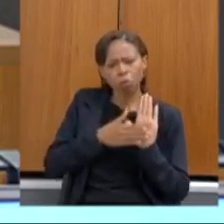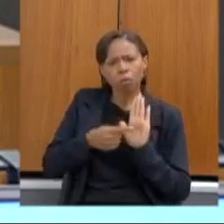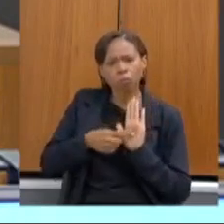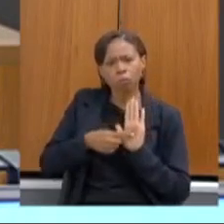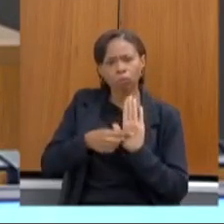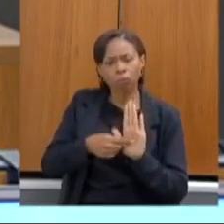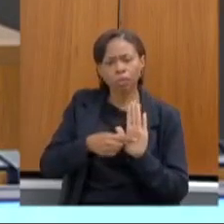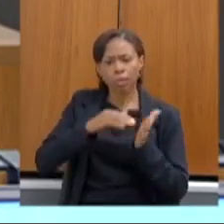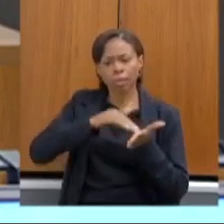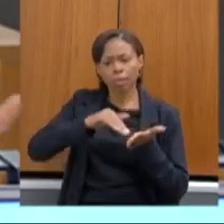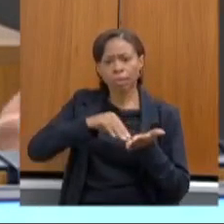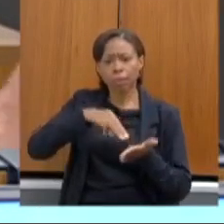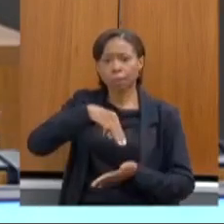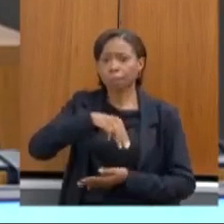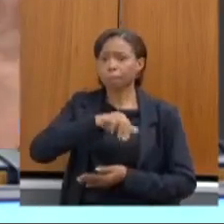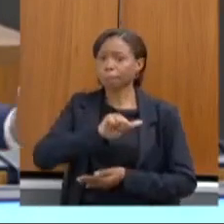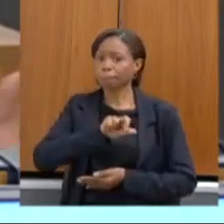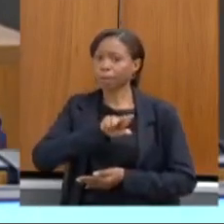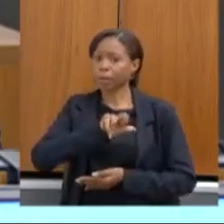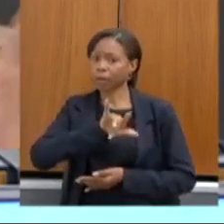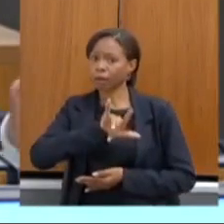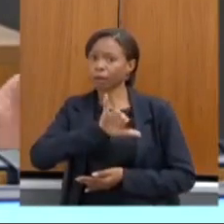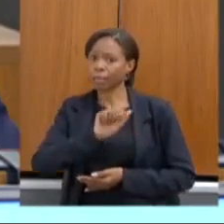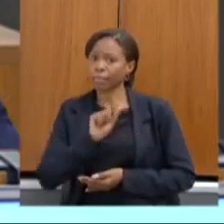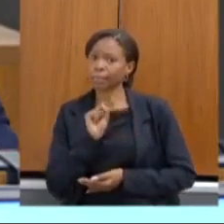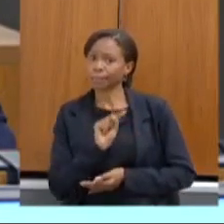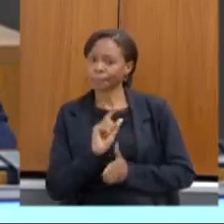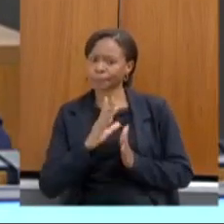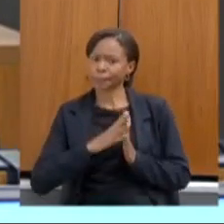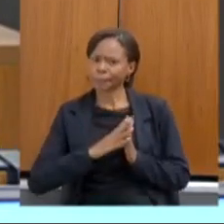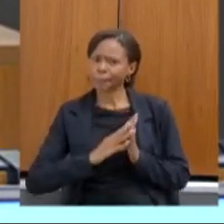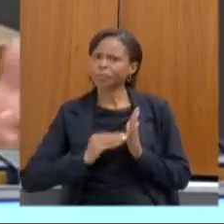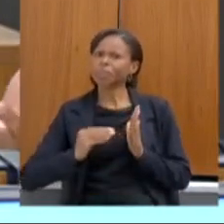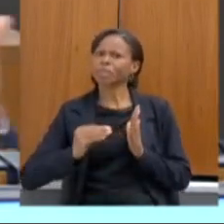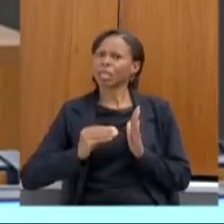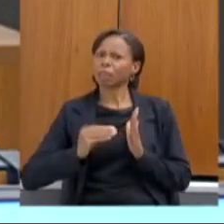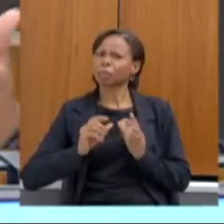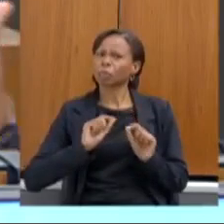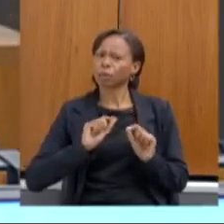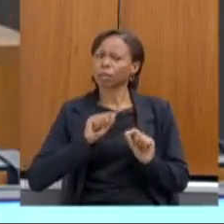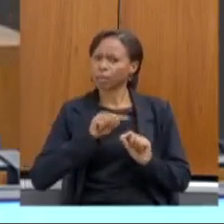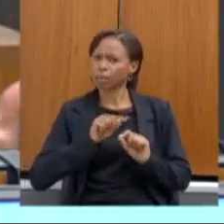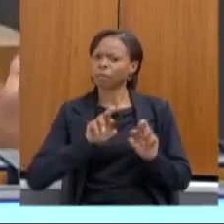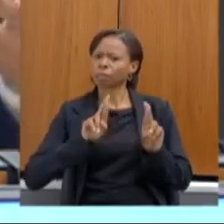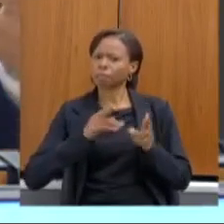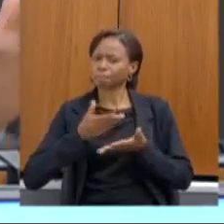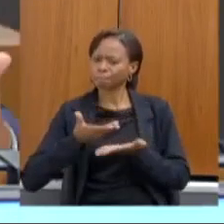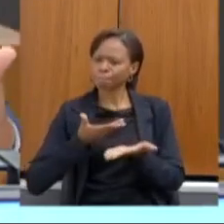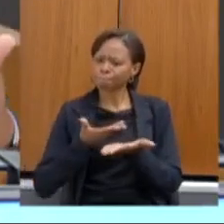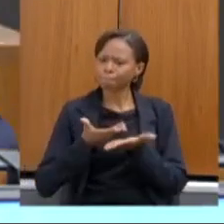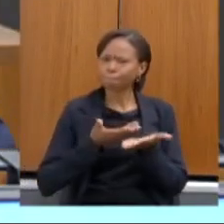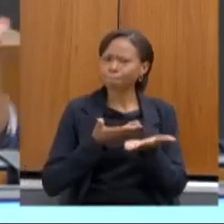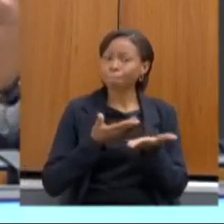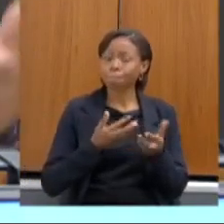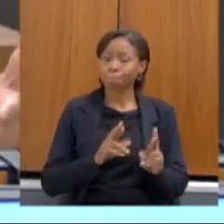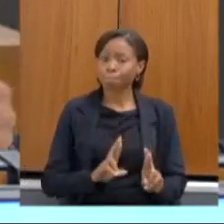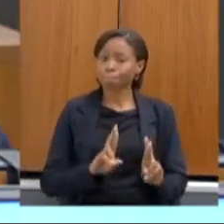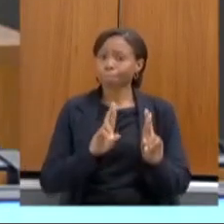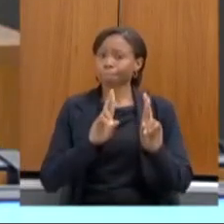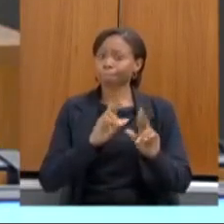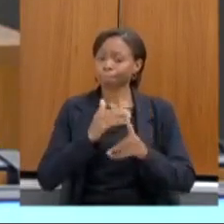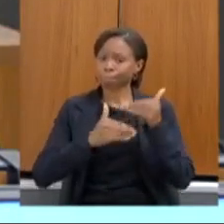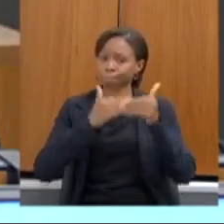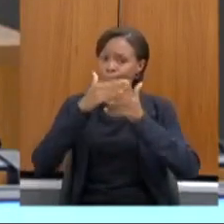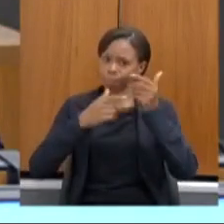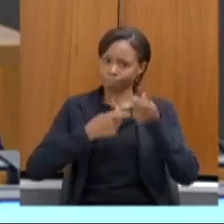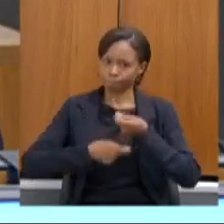a secretária Marília que tem sido um mar um exemplo aí de articulação e alinhamento responsável com